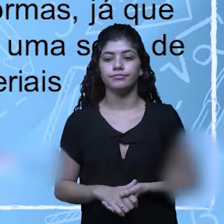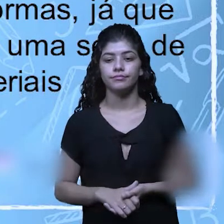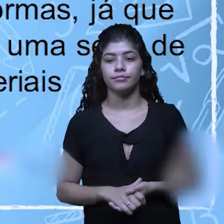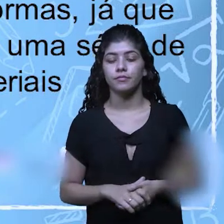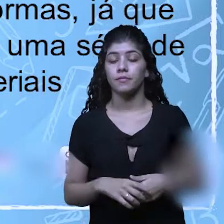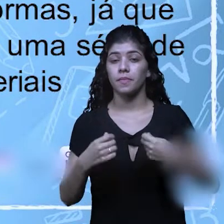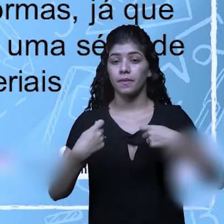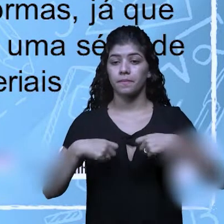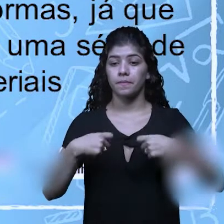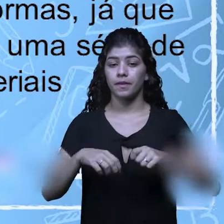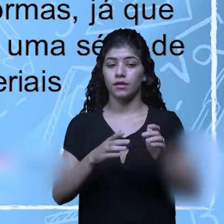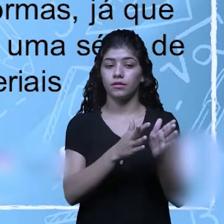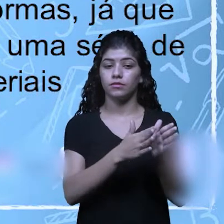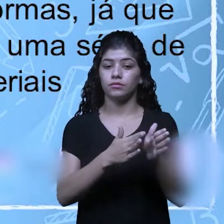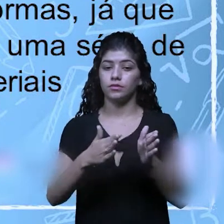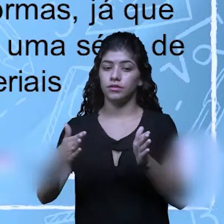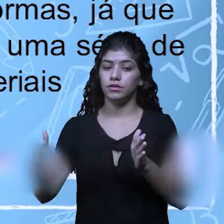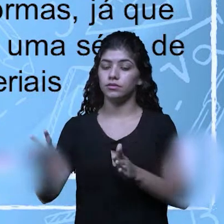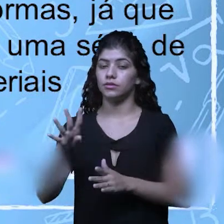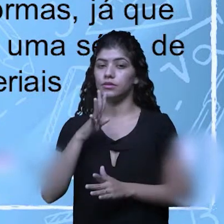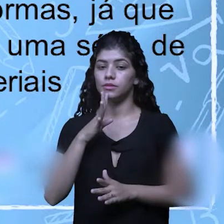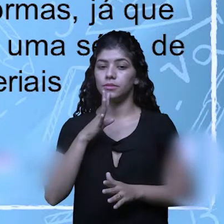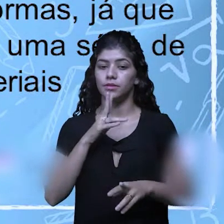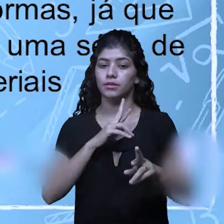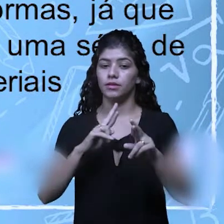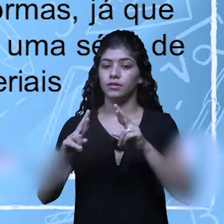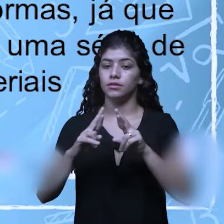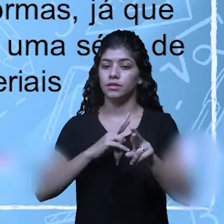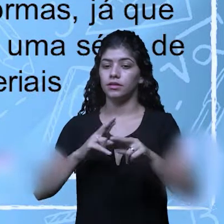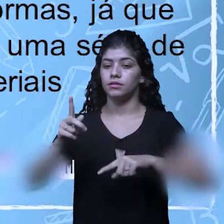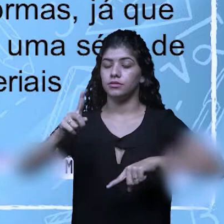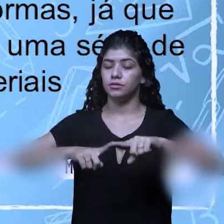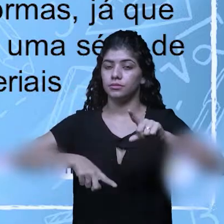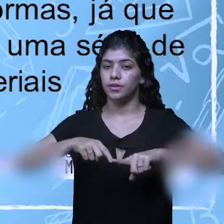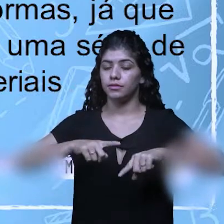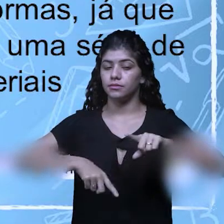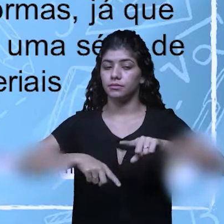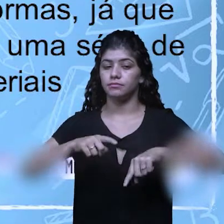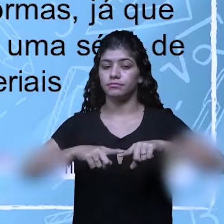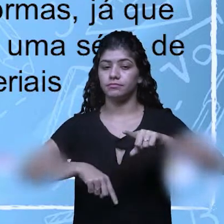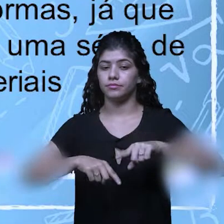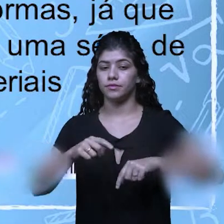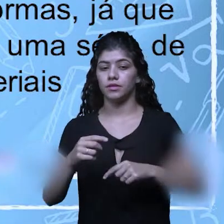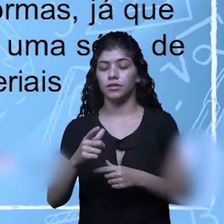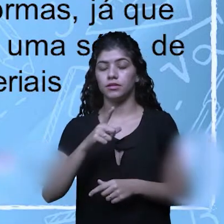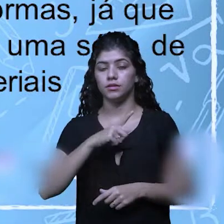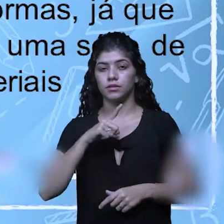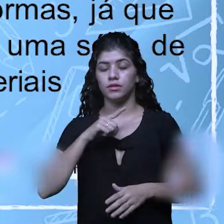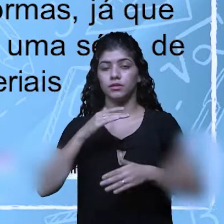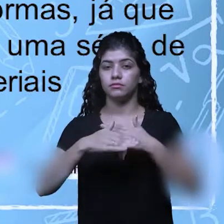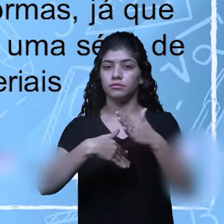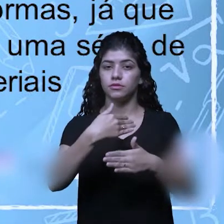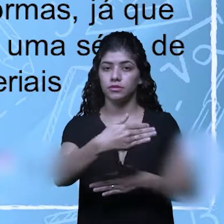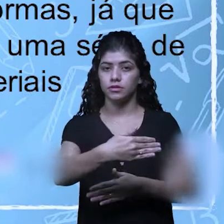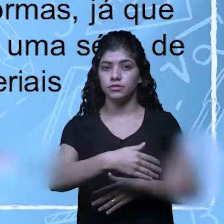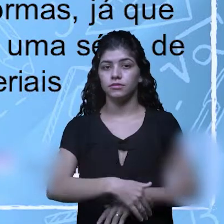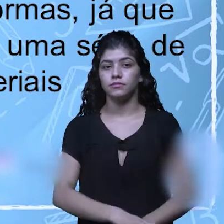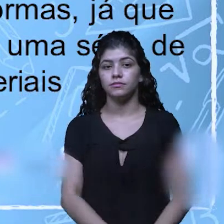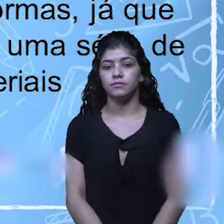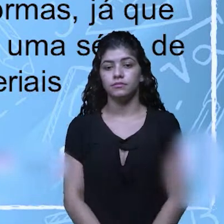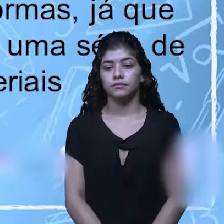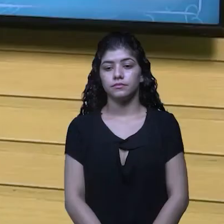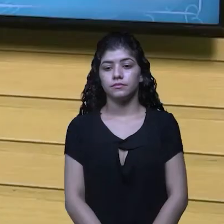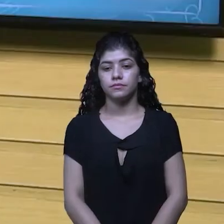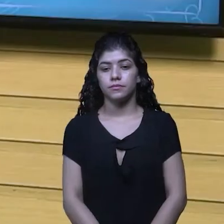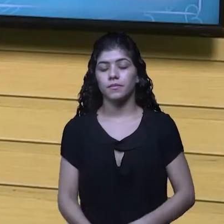calculadas por meios estatísticos. Isso exige uma série de conhecimentos relacionados aos instrumentos de materiais envolvidos no